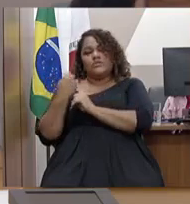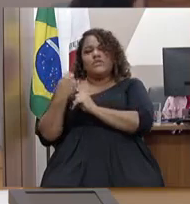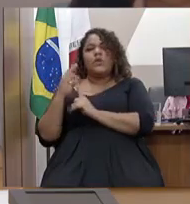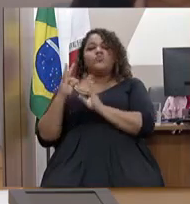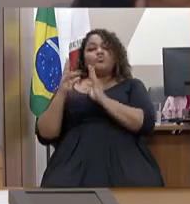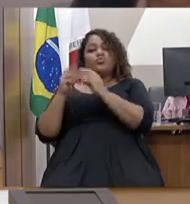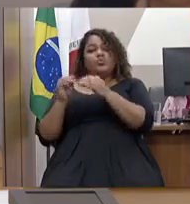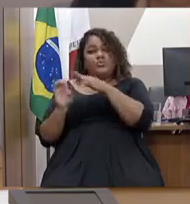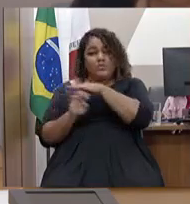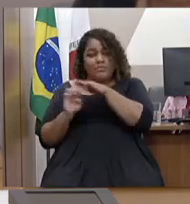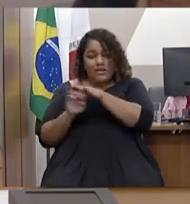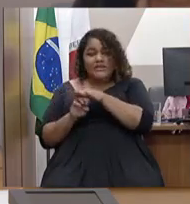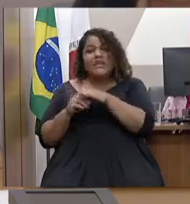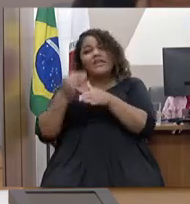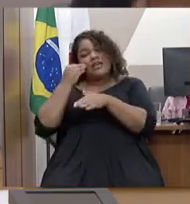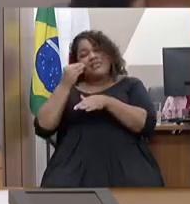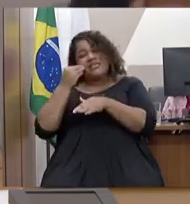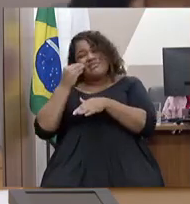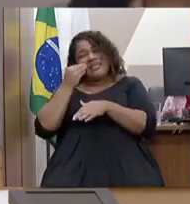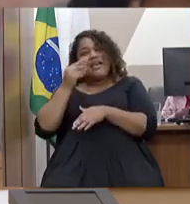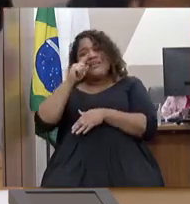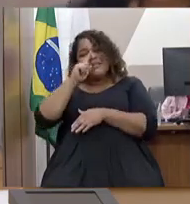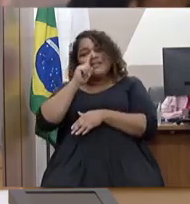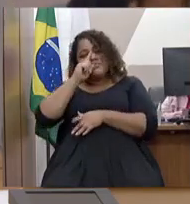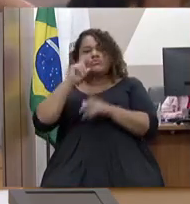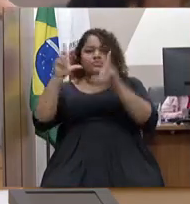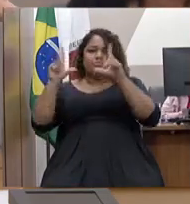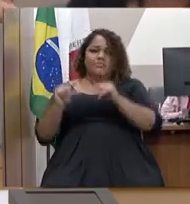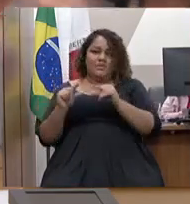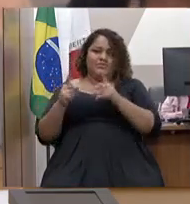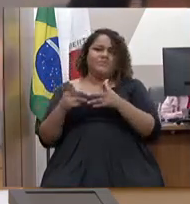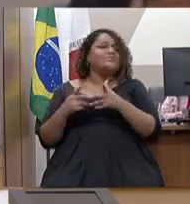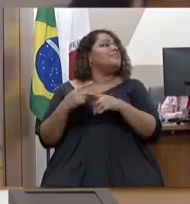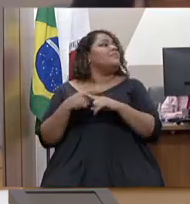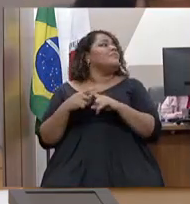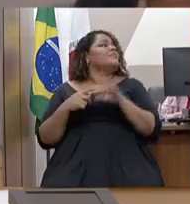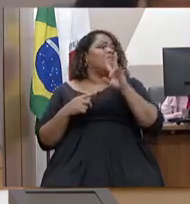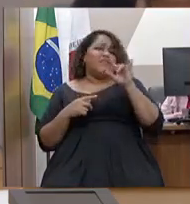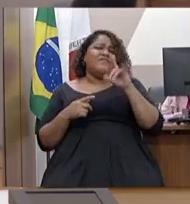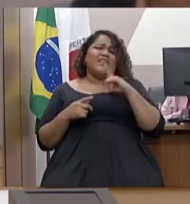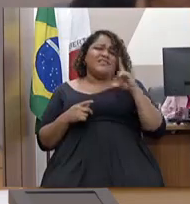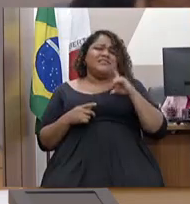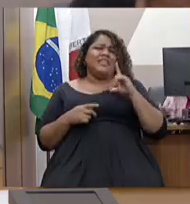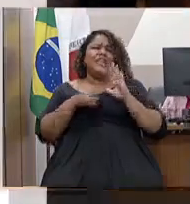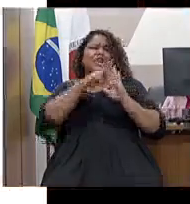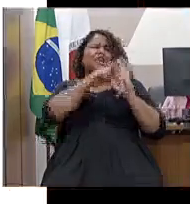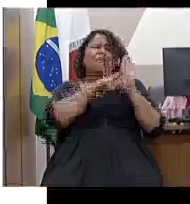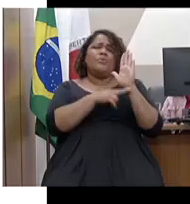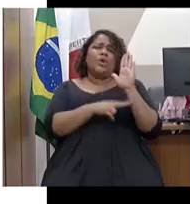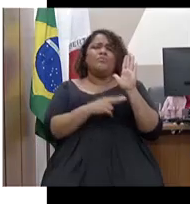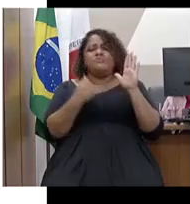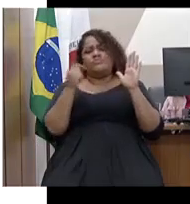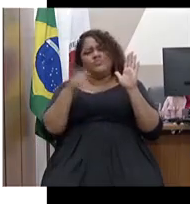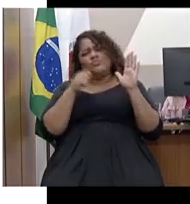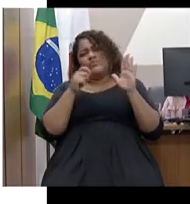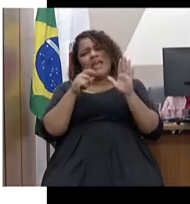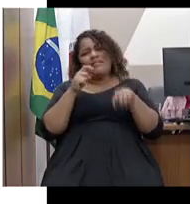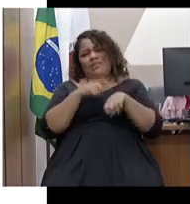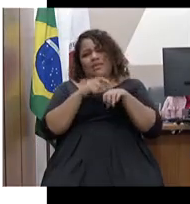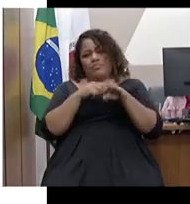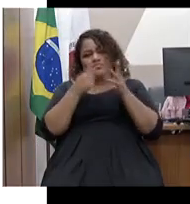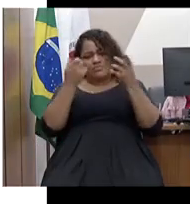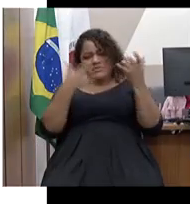com menos riscos aí tem um monte de normas que eu não vou ter tempo aqui de falar senão vai ficar muito comprido só lembrar que existem